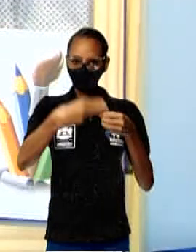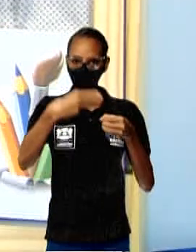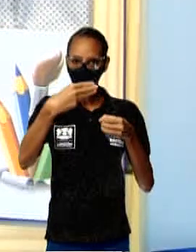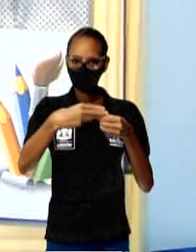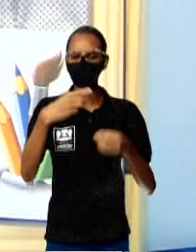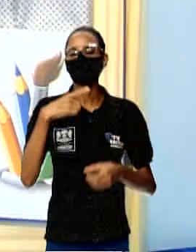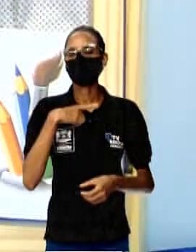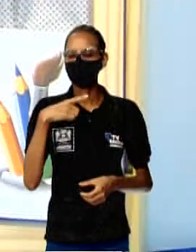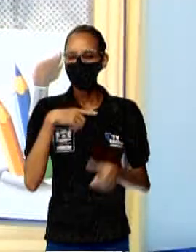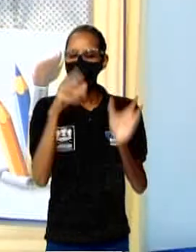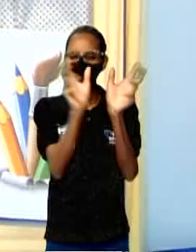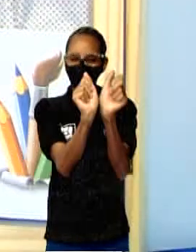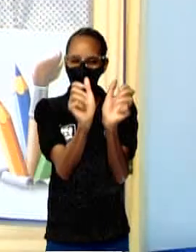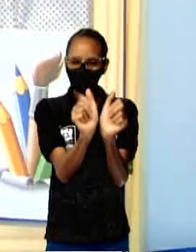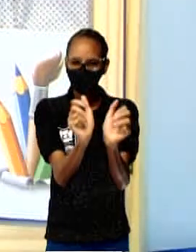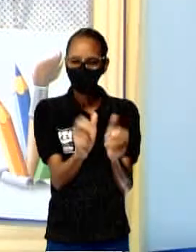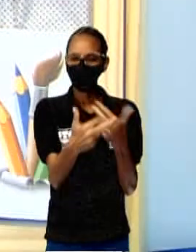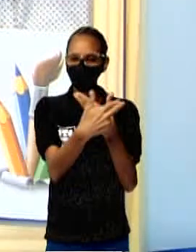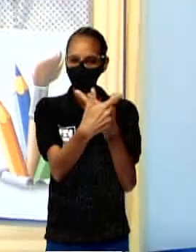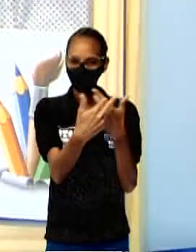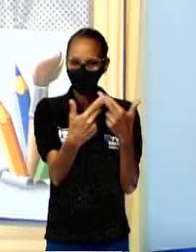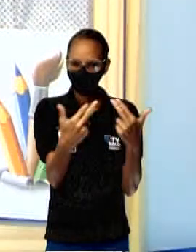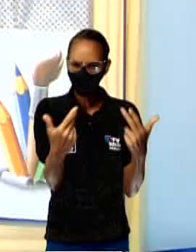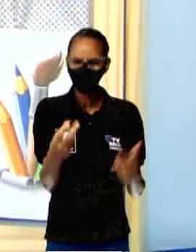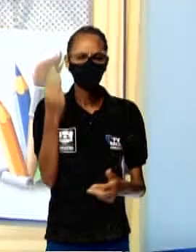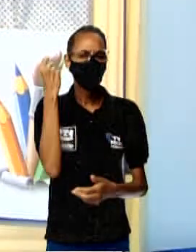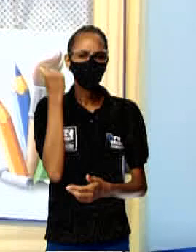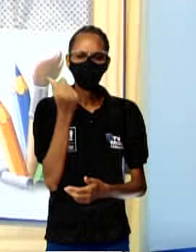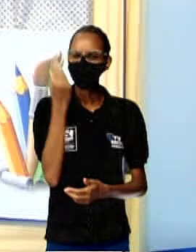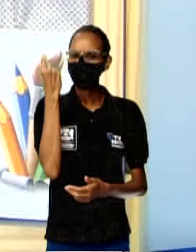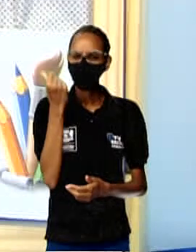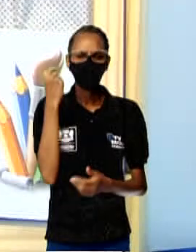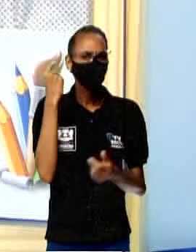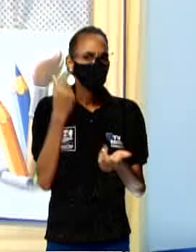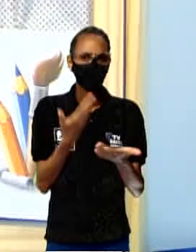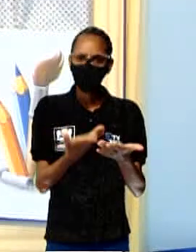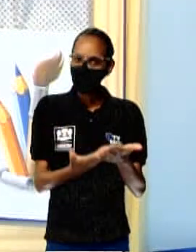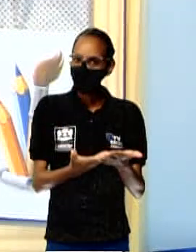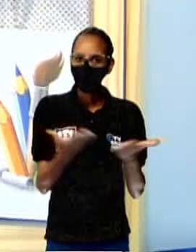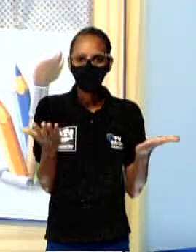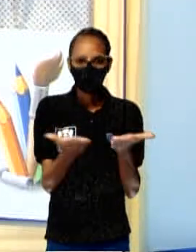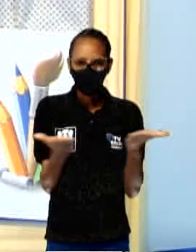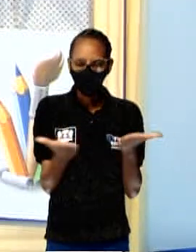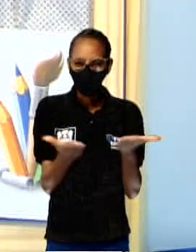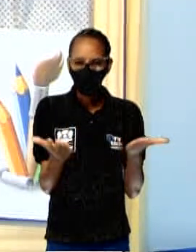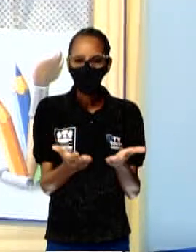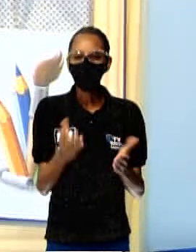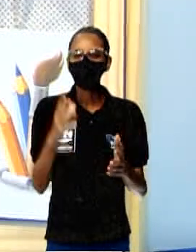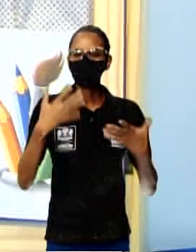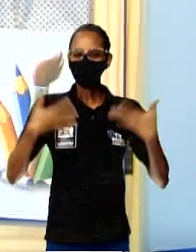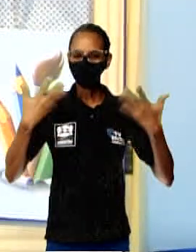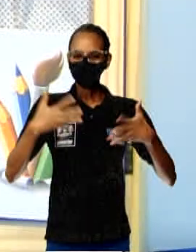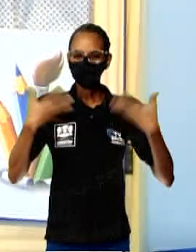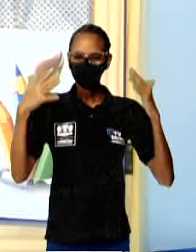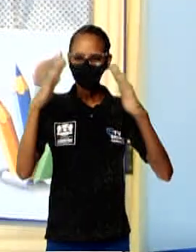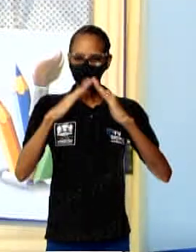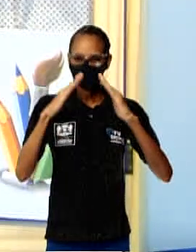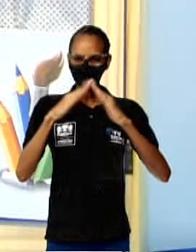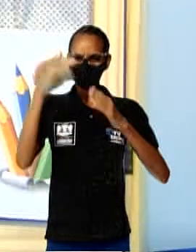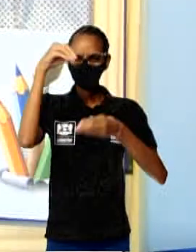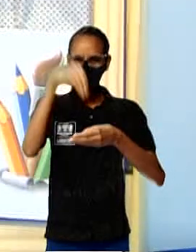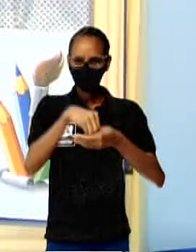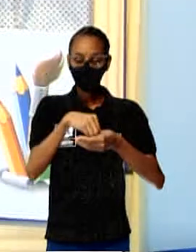temos belos artesãos que há muito tempo Há muitas gerações levam alegria para casa de muitas crianças